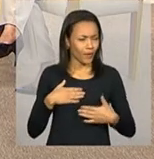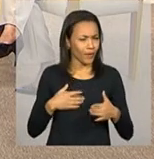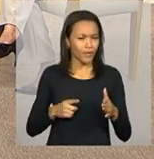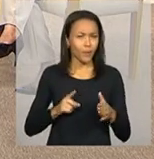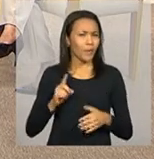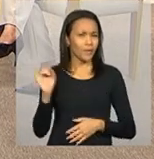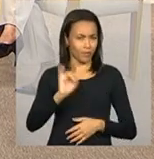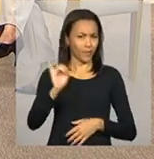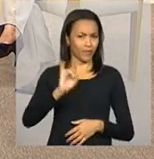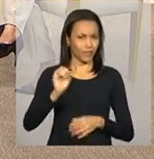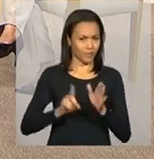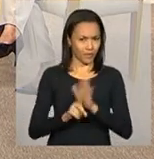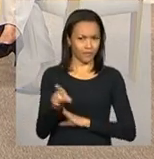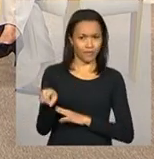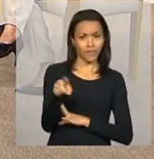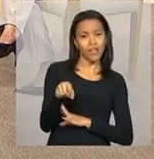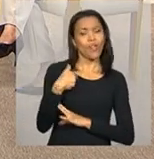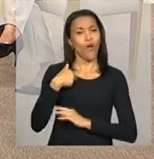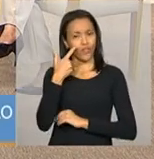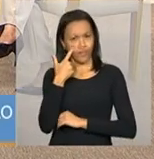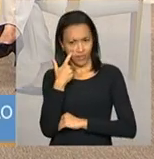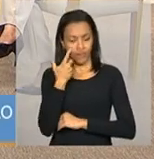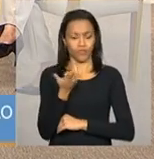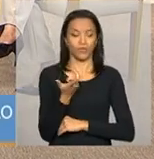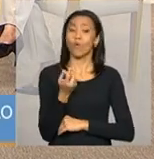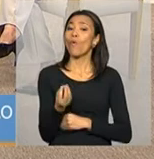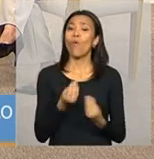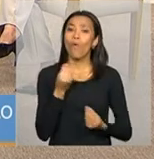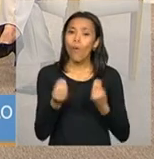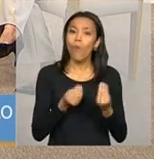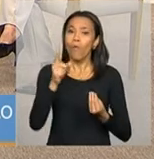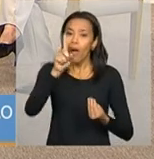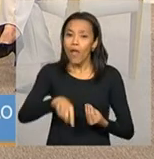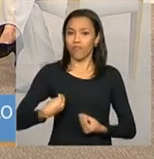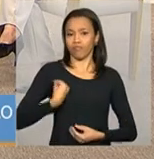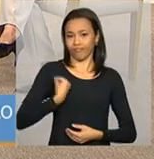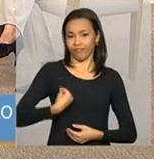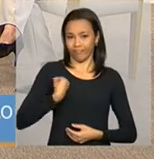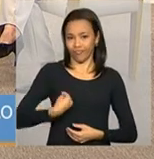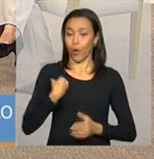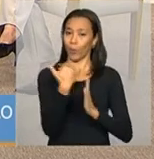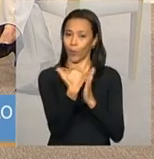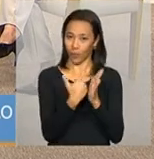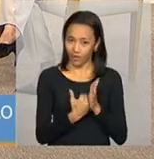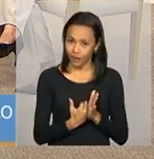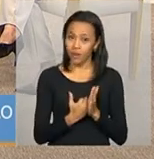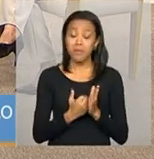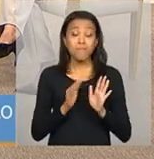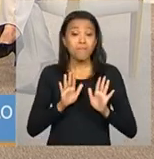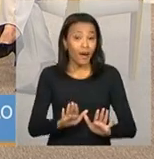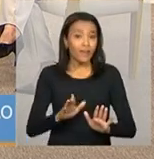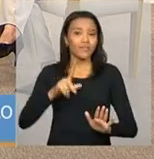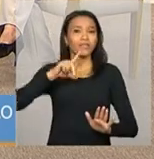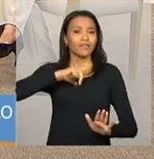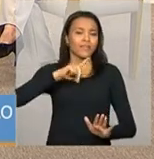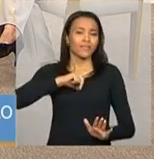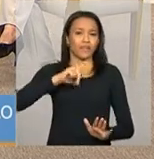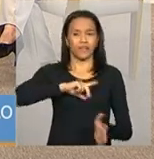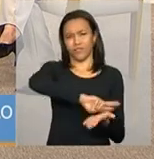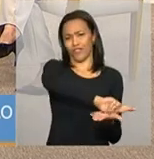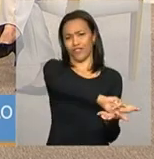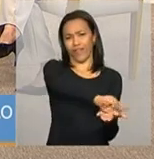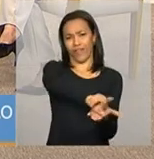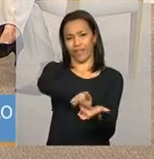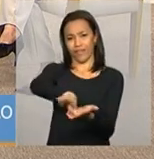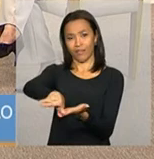importante, né? Porque a gente viu aí como funciona o trabalho, o programa, só que ele realmente envolve